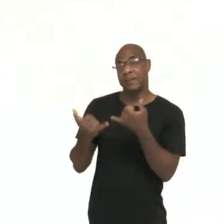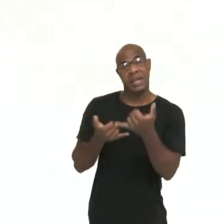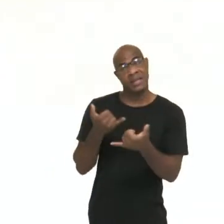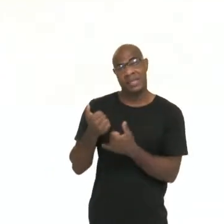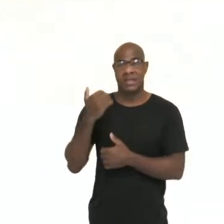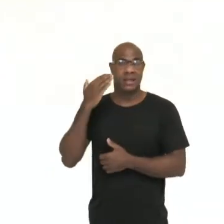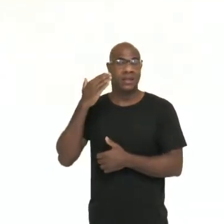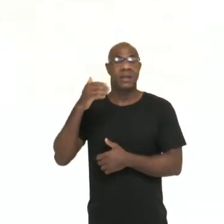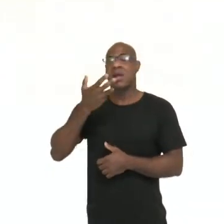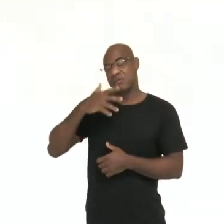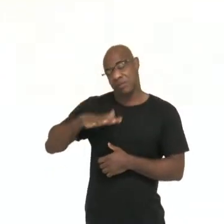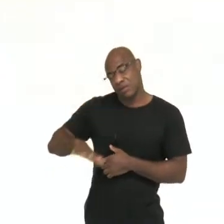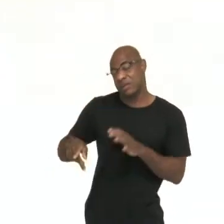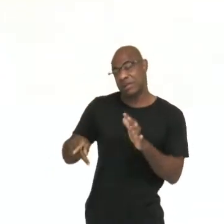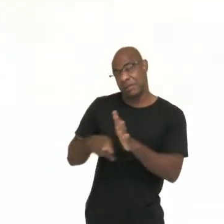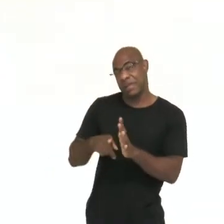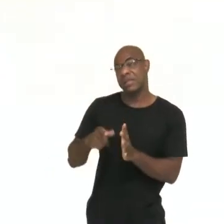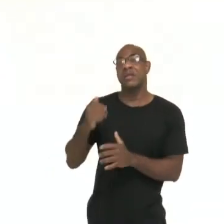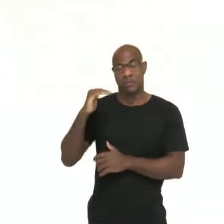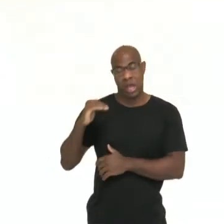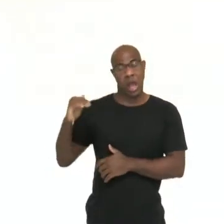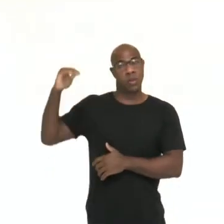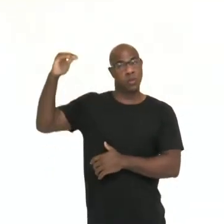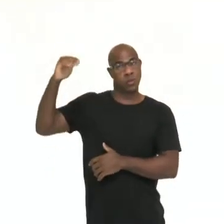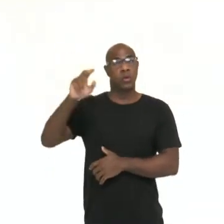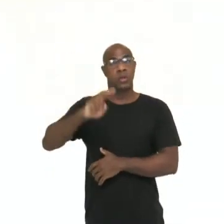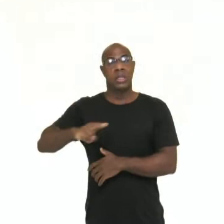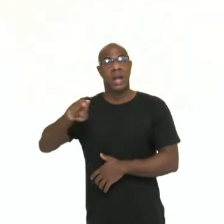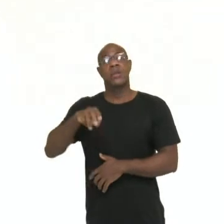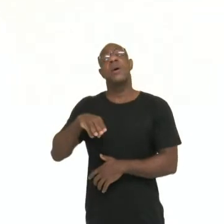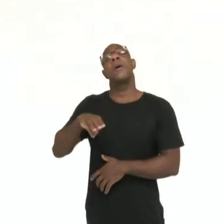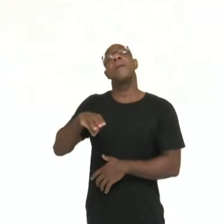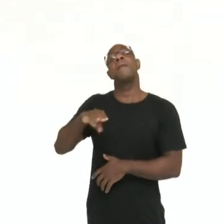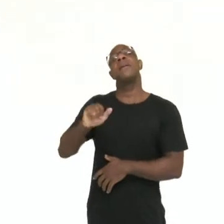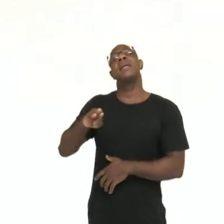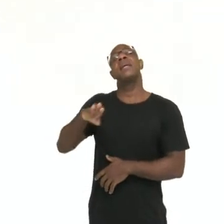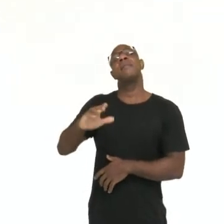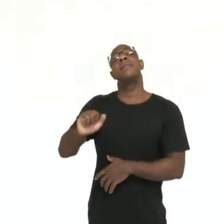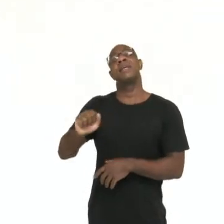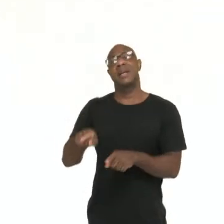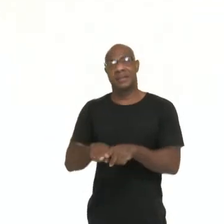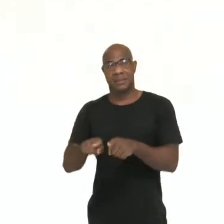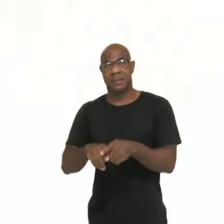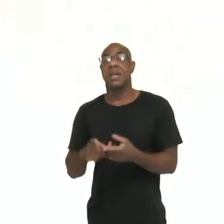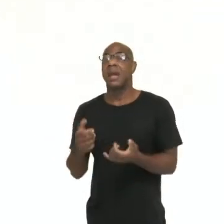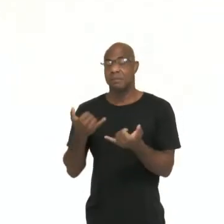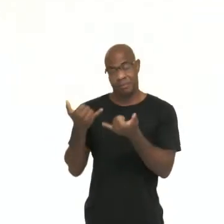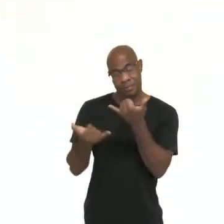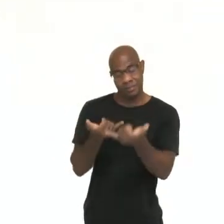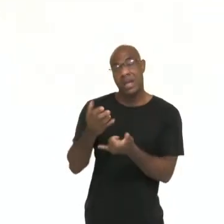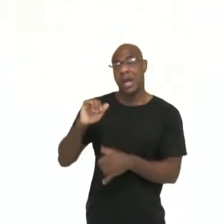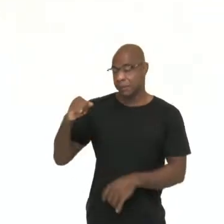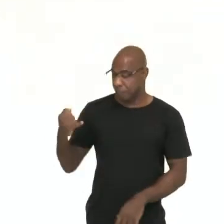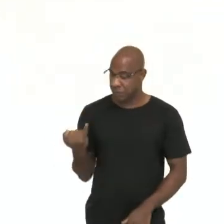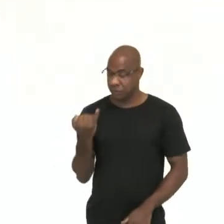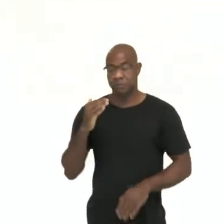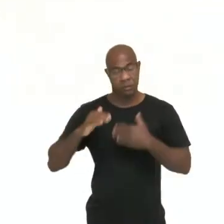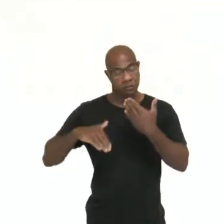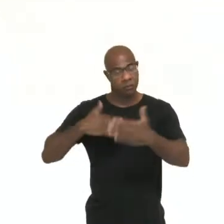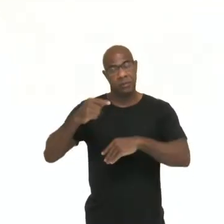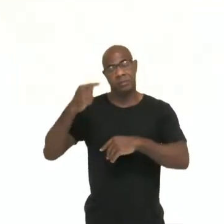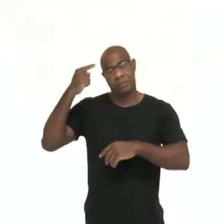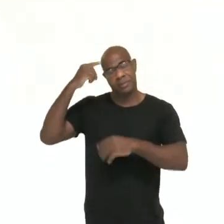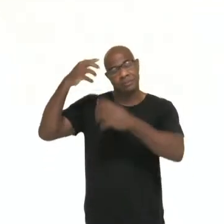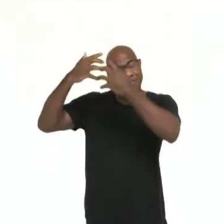adultos baseados no uso de mímicas. Essas atividades lúdicas são excelentes para o desenvolvimento do